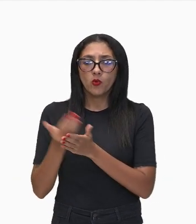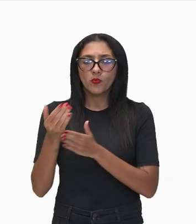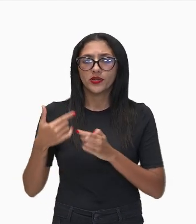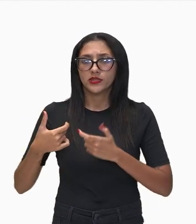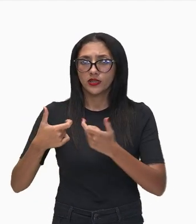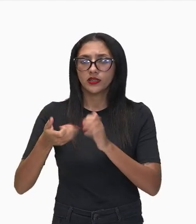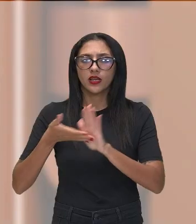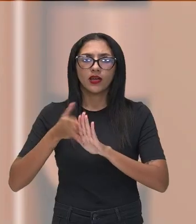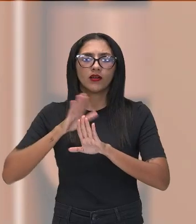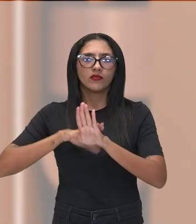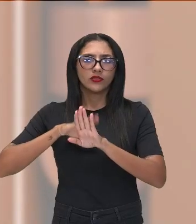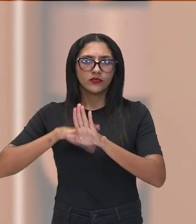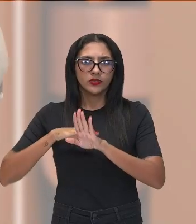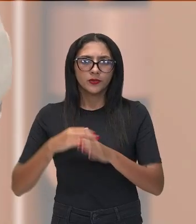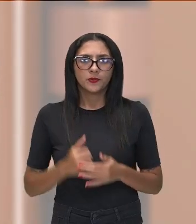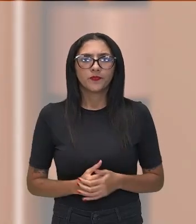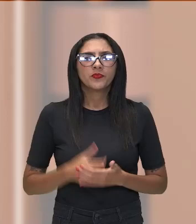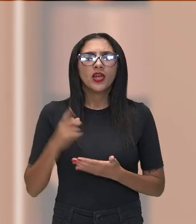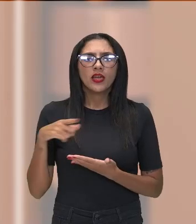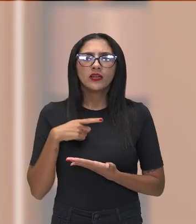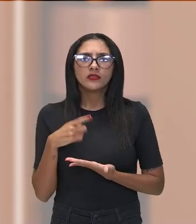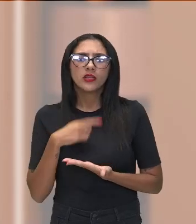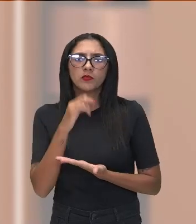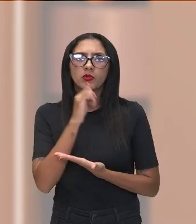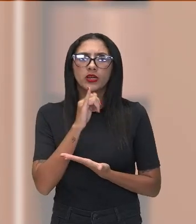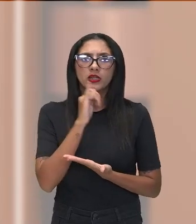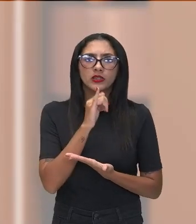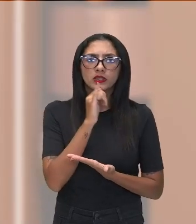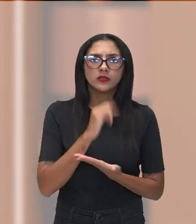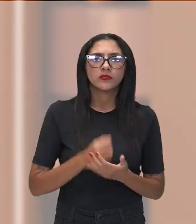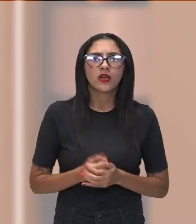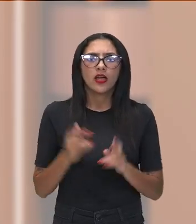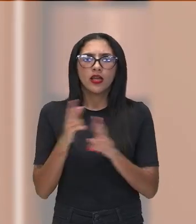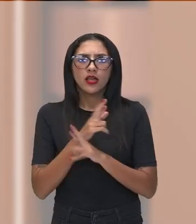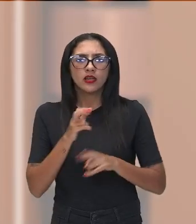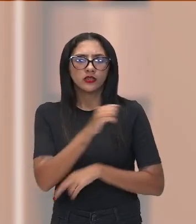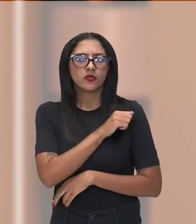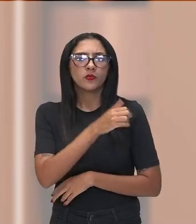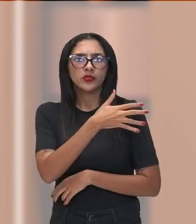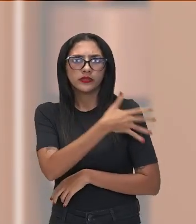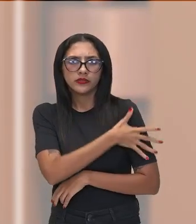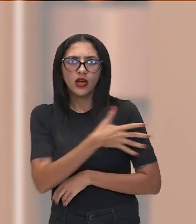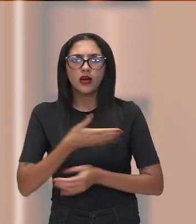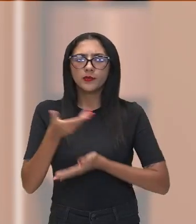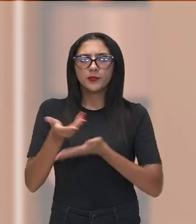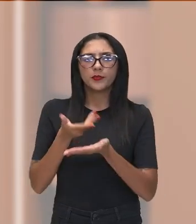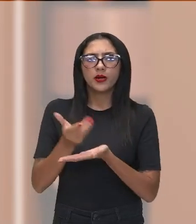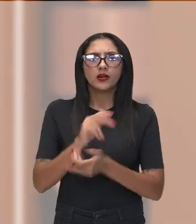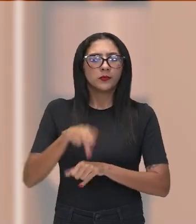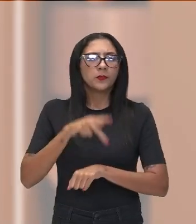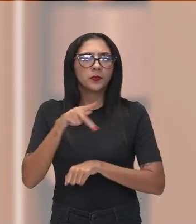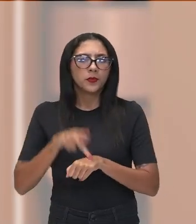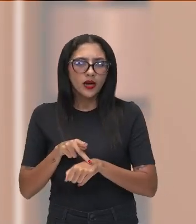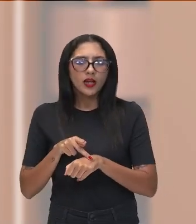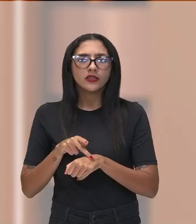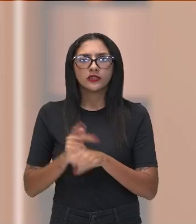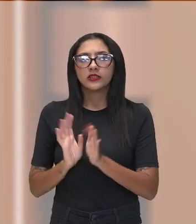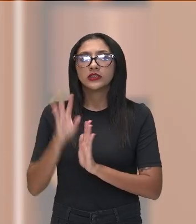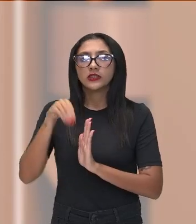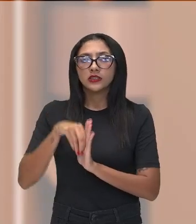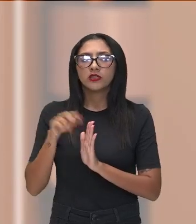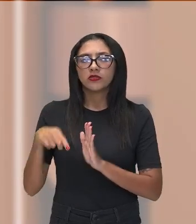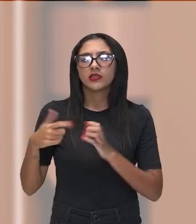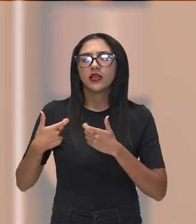ali aquele cunho militar de estabelecer relações entre os países, né, envolvidos aí na